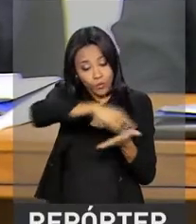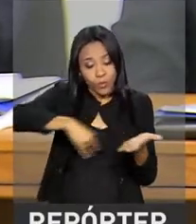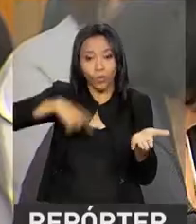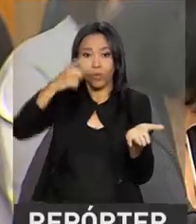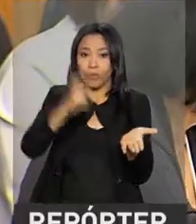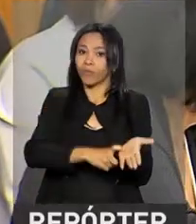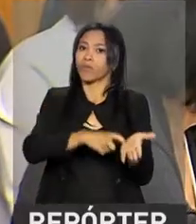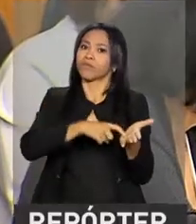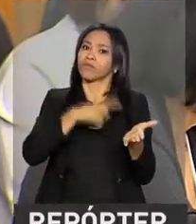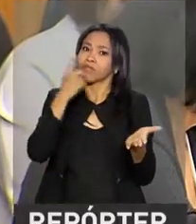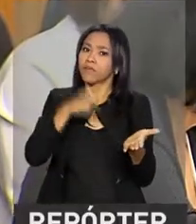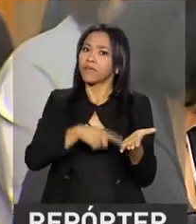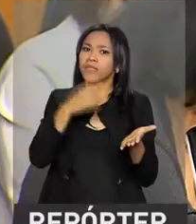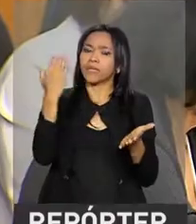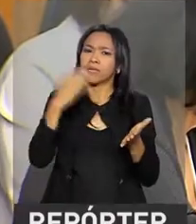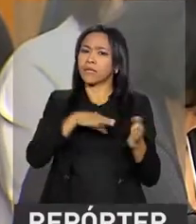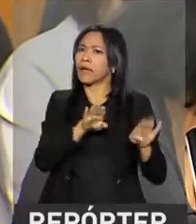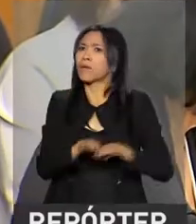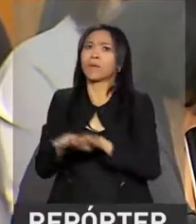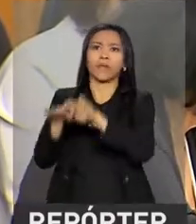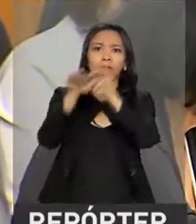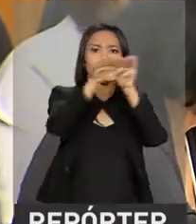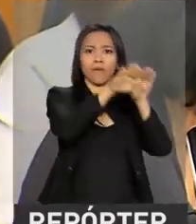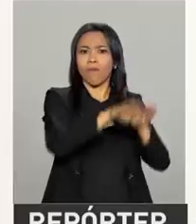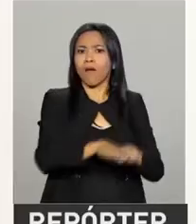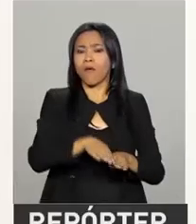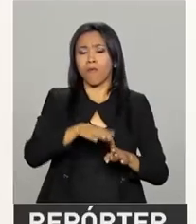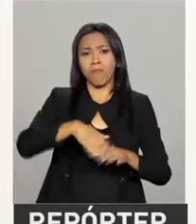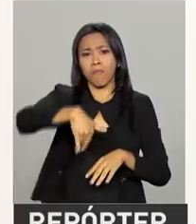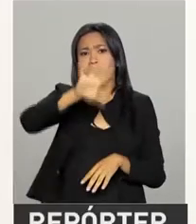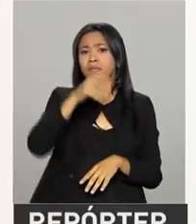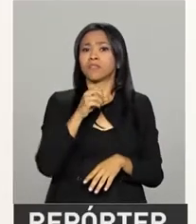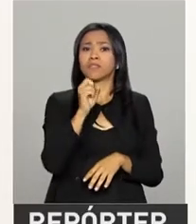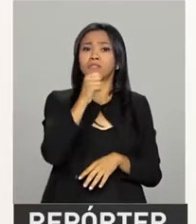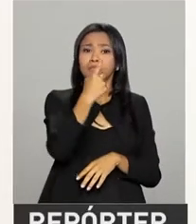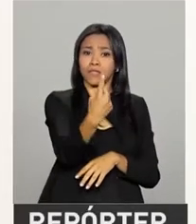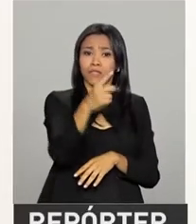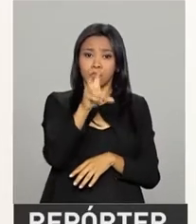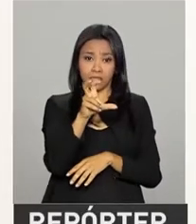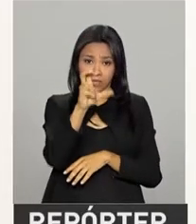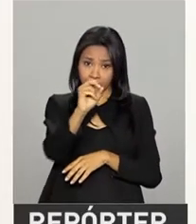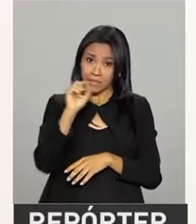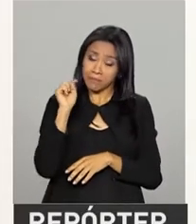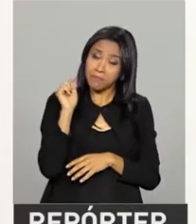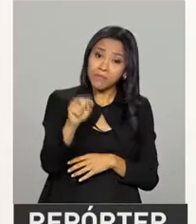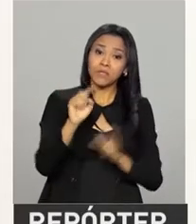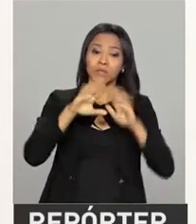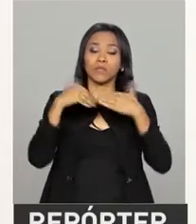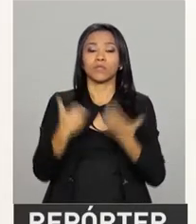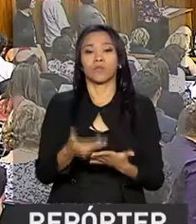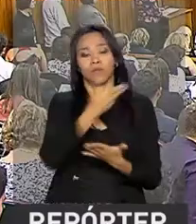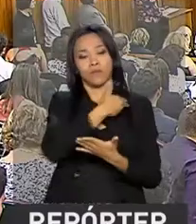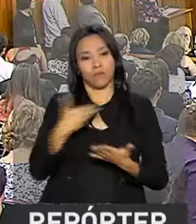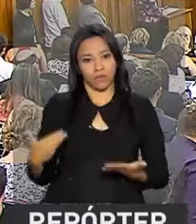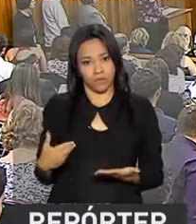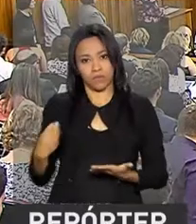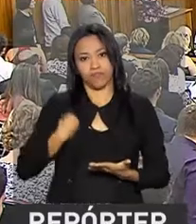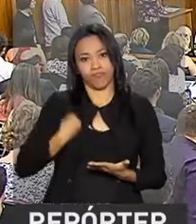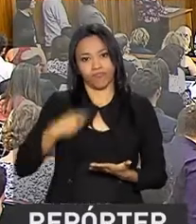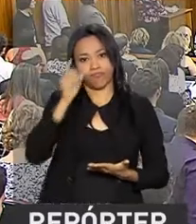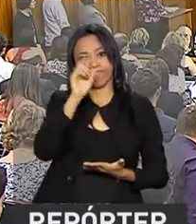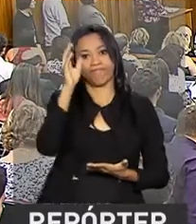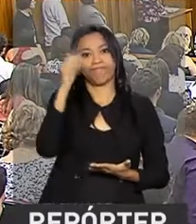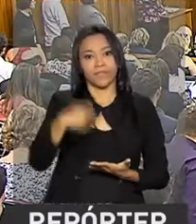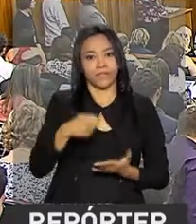as linhas gerais do que os alunos das mais de 150 mil escolas brasileiras devem aprender a cada ano. Com base nesse